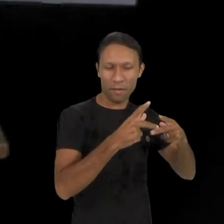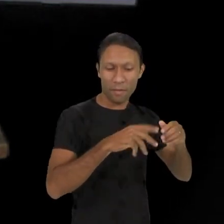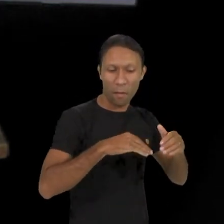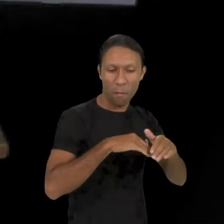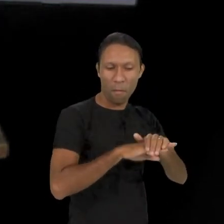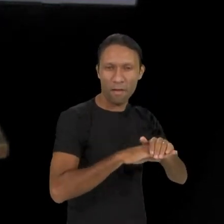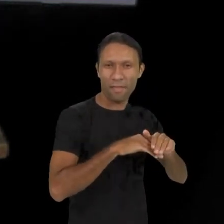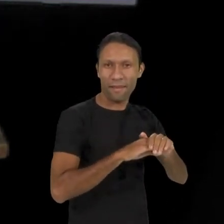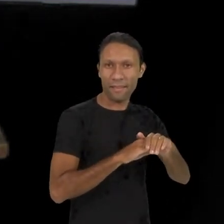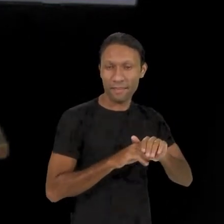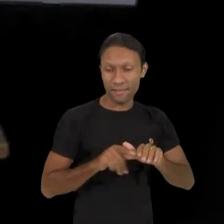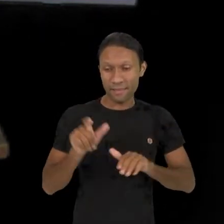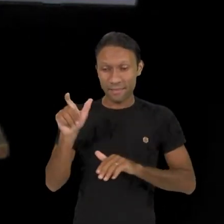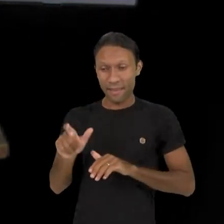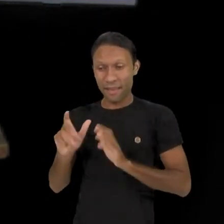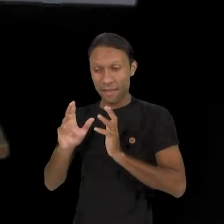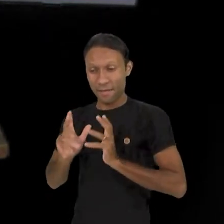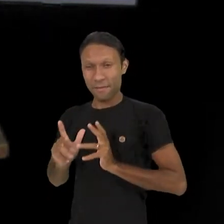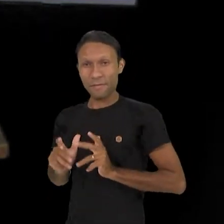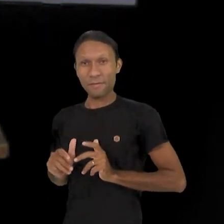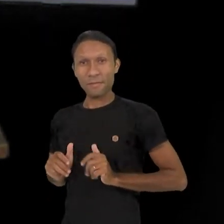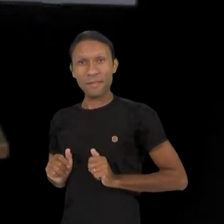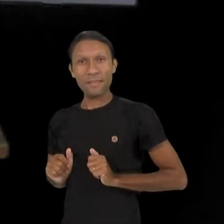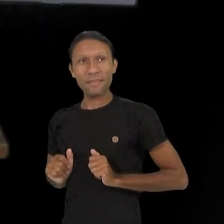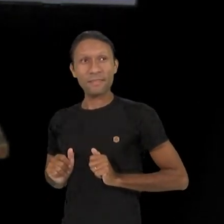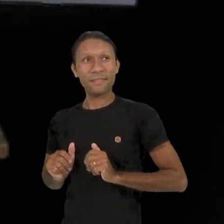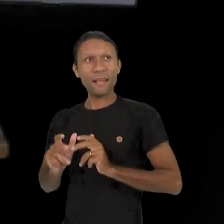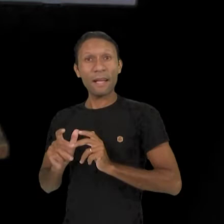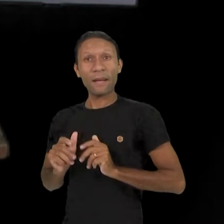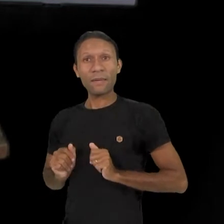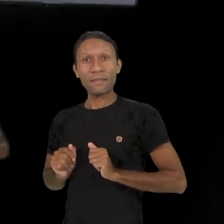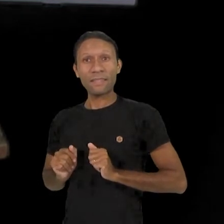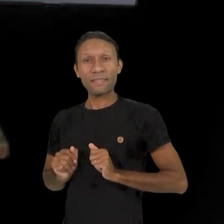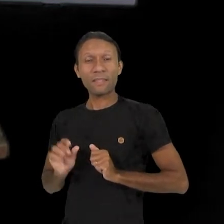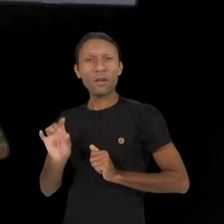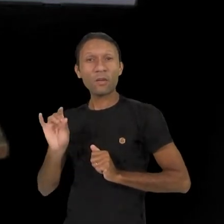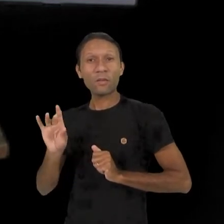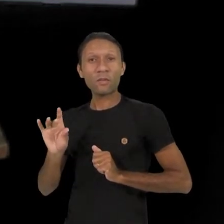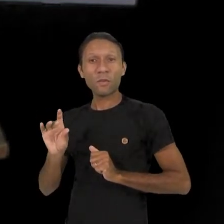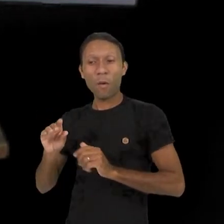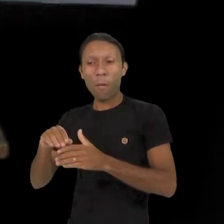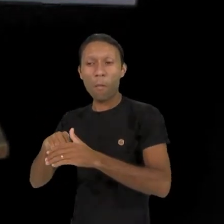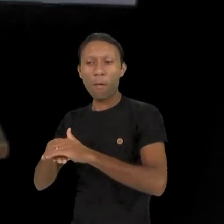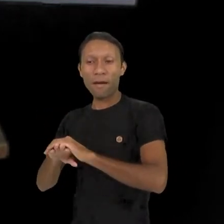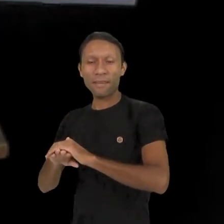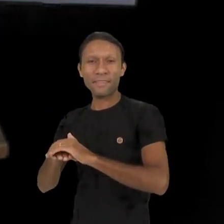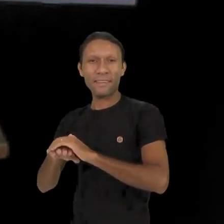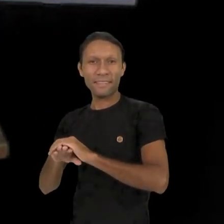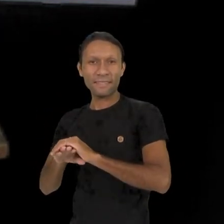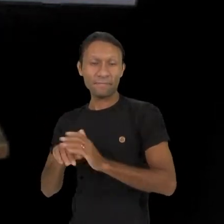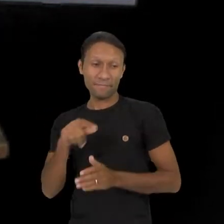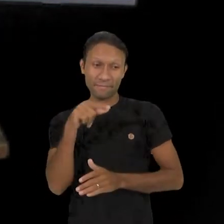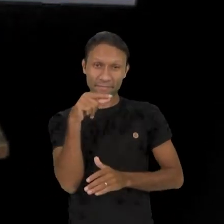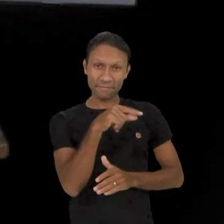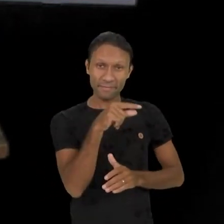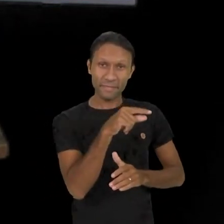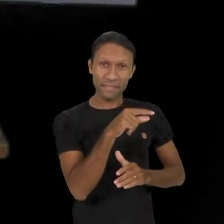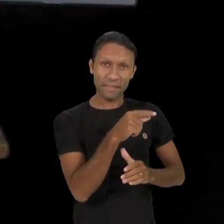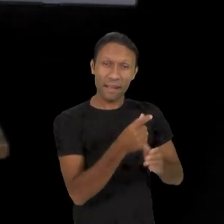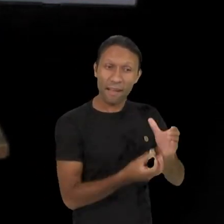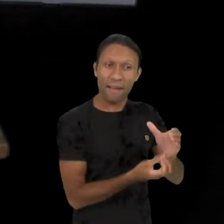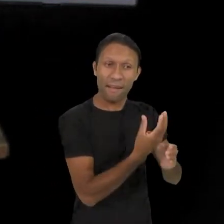retículo liso vai estar lá funcionando no processo de síntese e armazenamento de